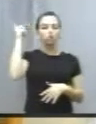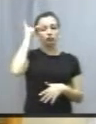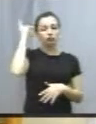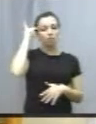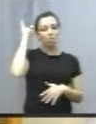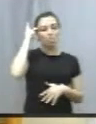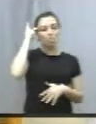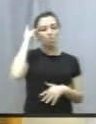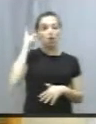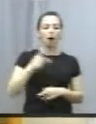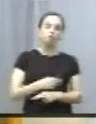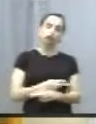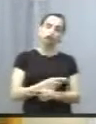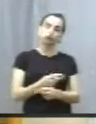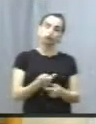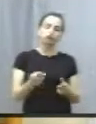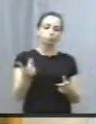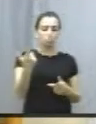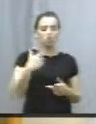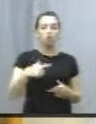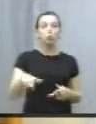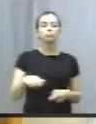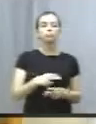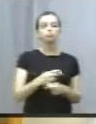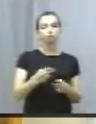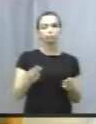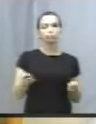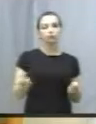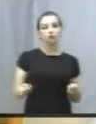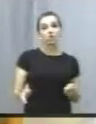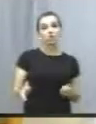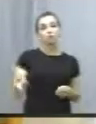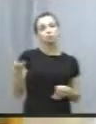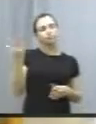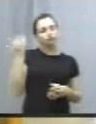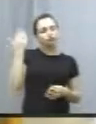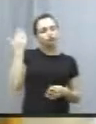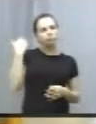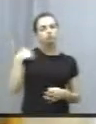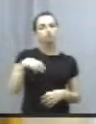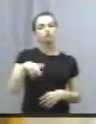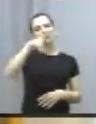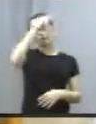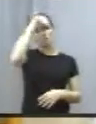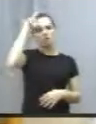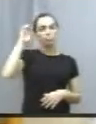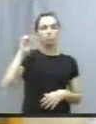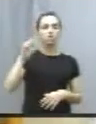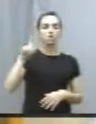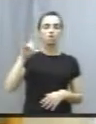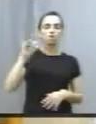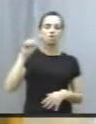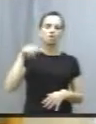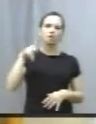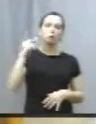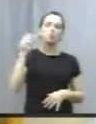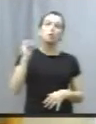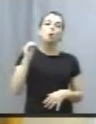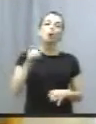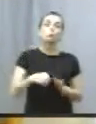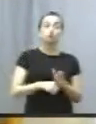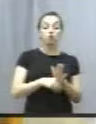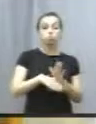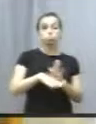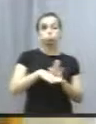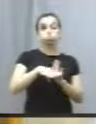Acho que, por isso que muita gente, no tempo do prefeito Edinho, naquela época, criticou demais o aumento progressivo, quando foi ele, se